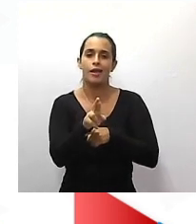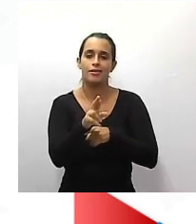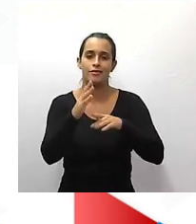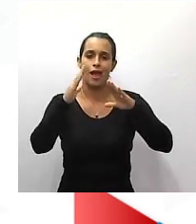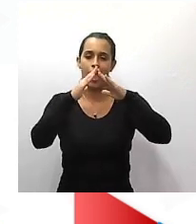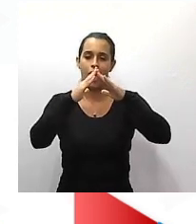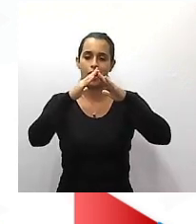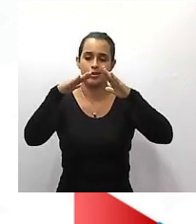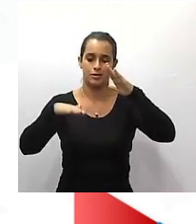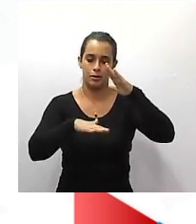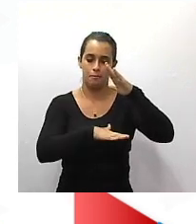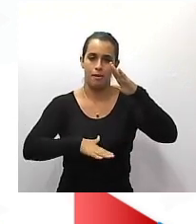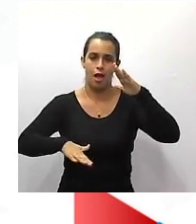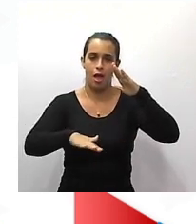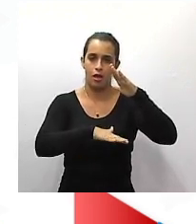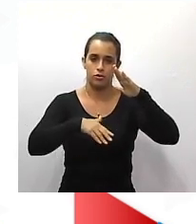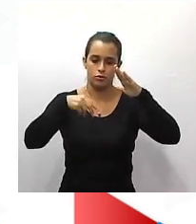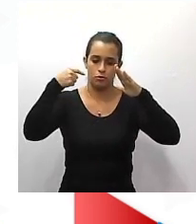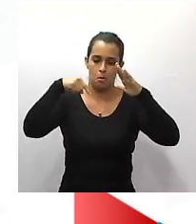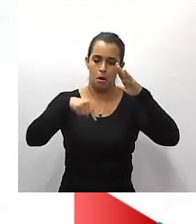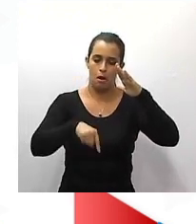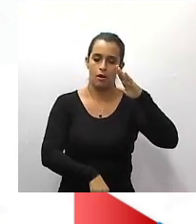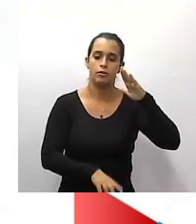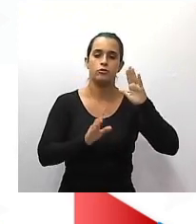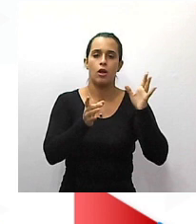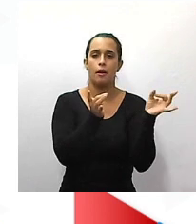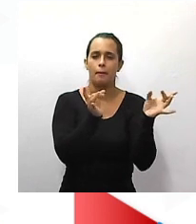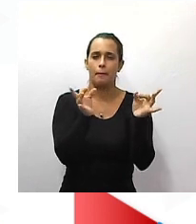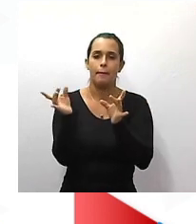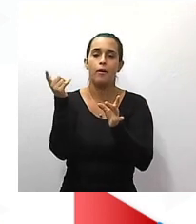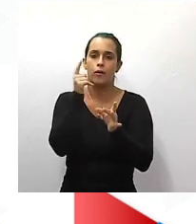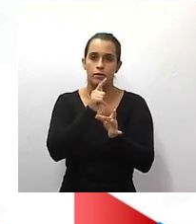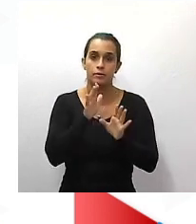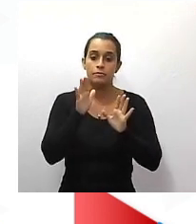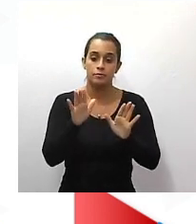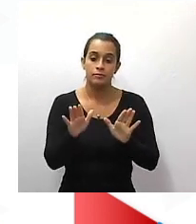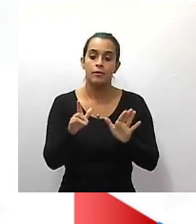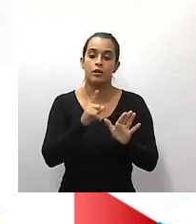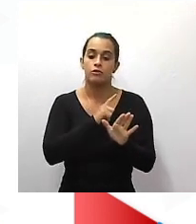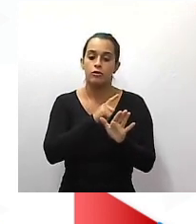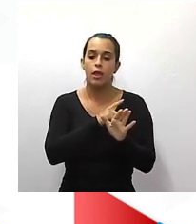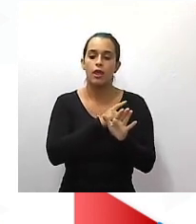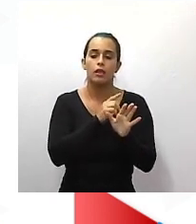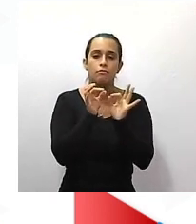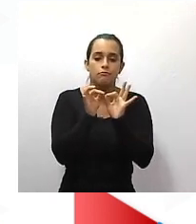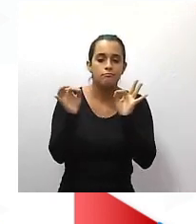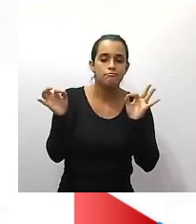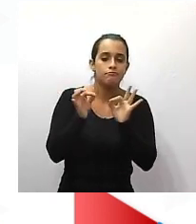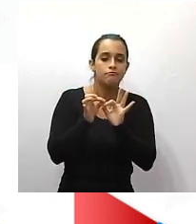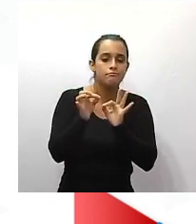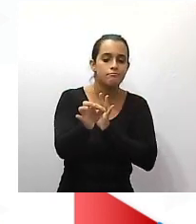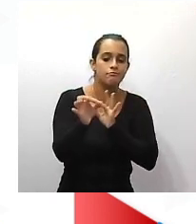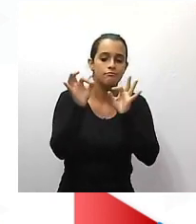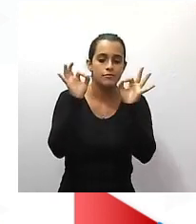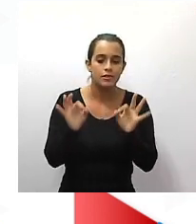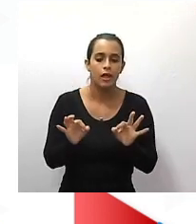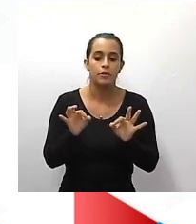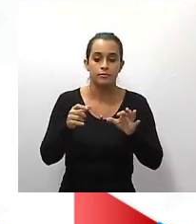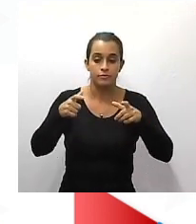π, melhor para a gente, tá? Fórmula, volume do cilindro πr ao quadrado vezes a altura. Deu para entender? Agora é